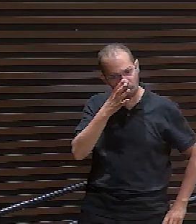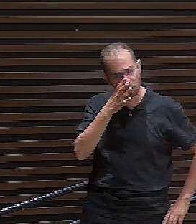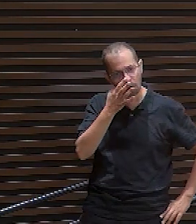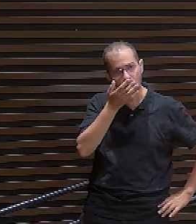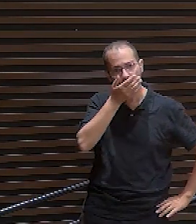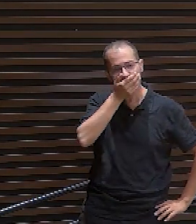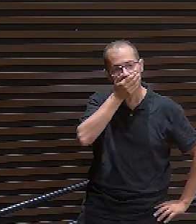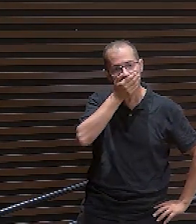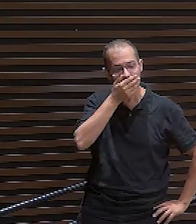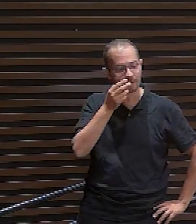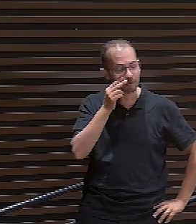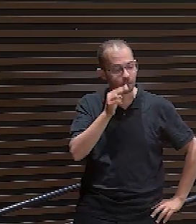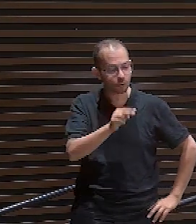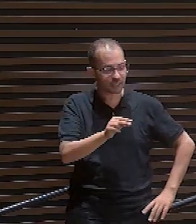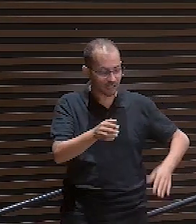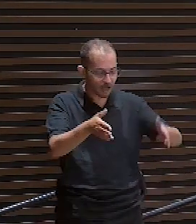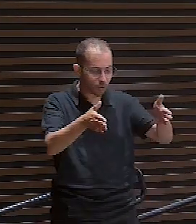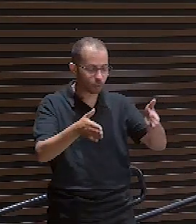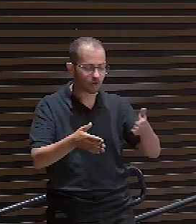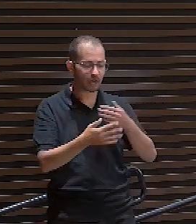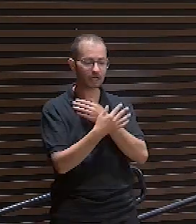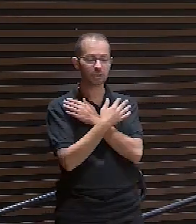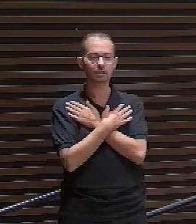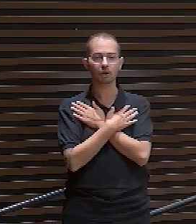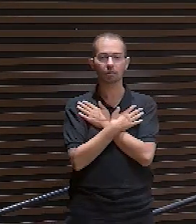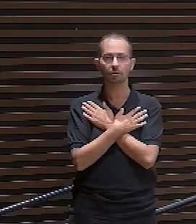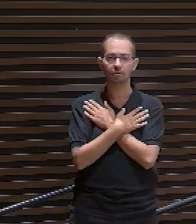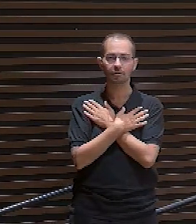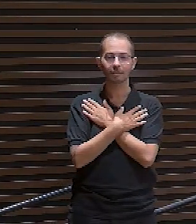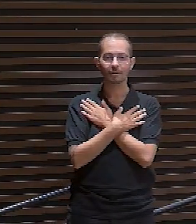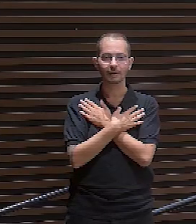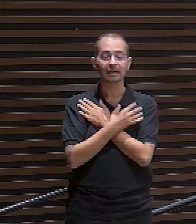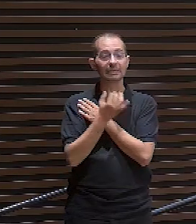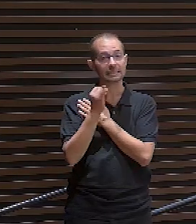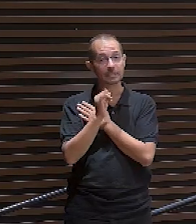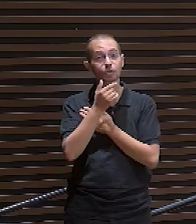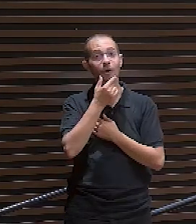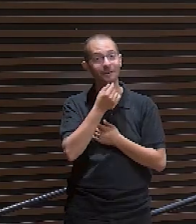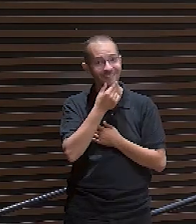caixão e vi o braço disse assim: se esse cara tivesse vivo,